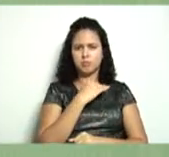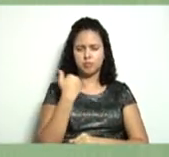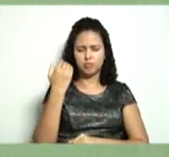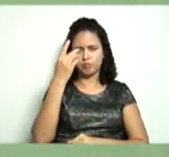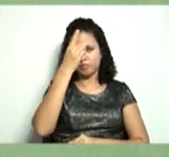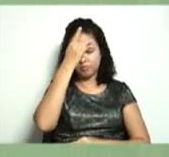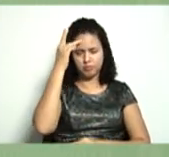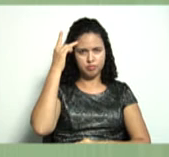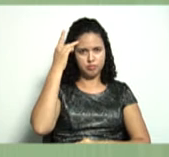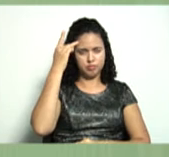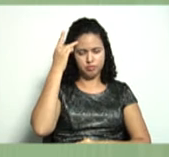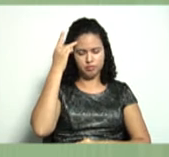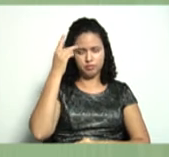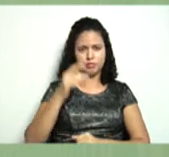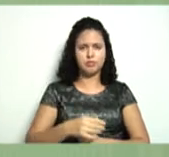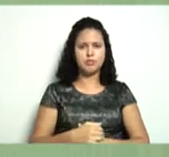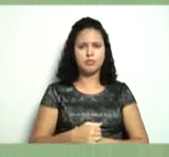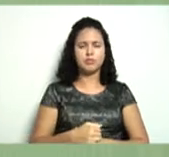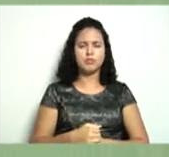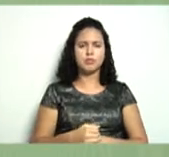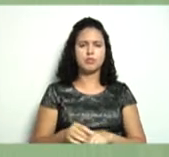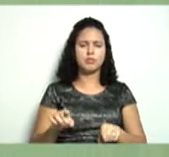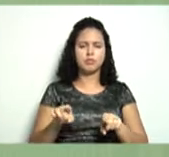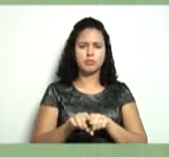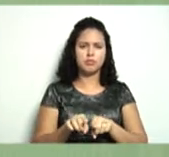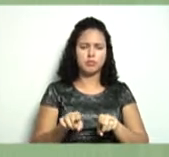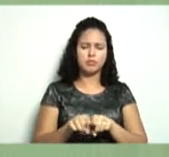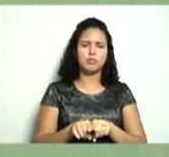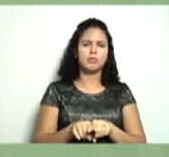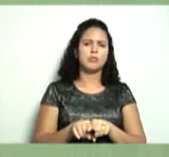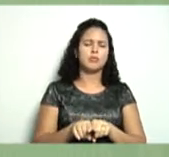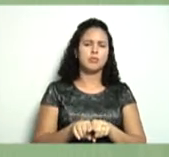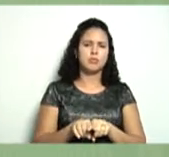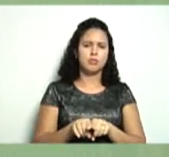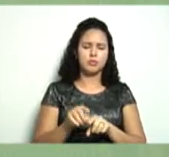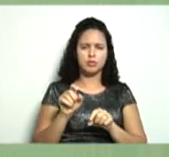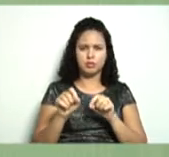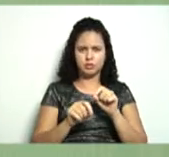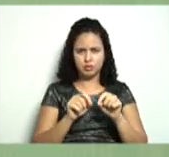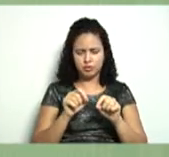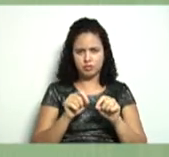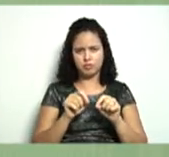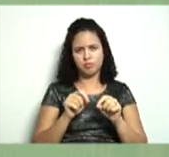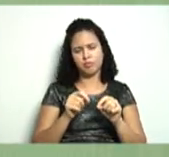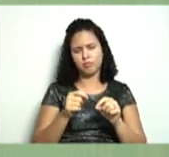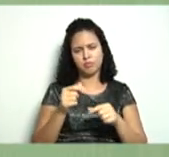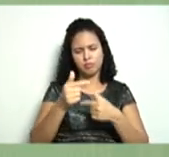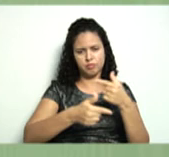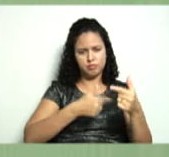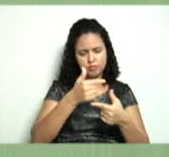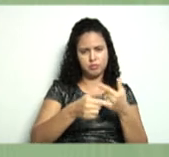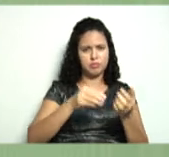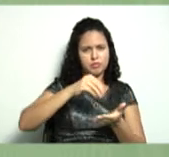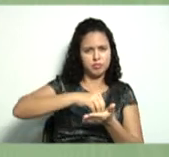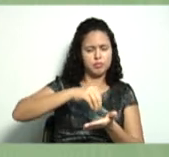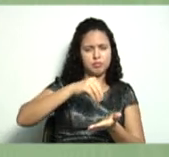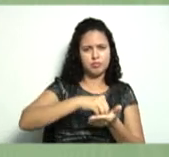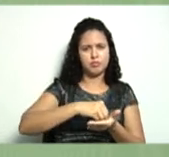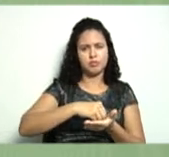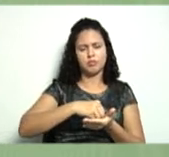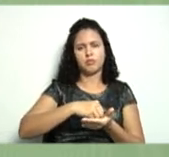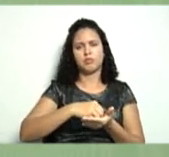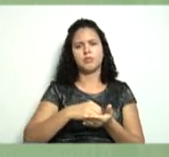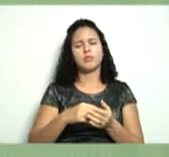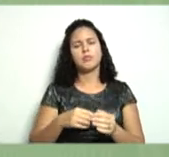física. 3. Por incapacidade civil não suprida. 4. Por deixar de atender